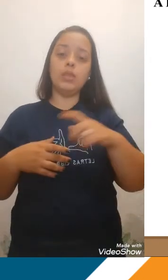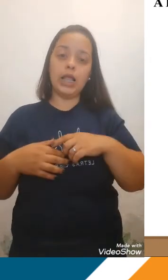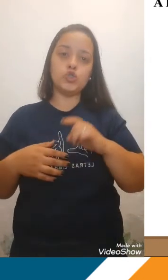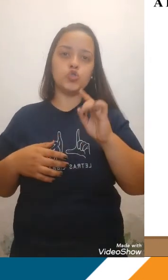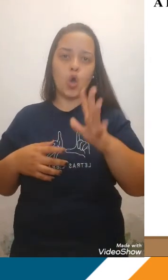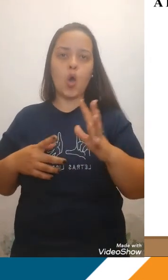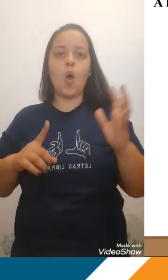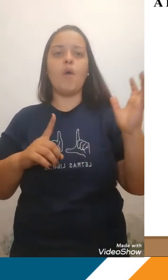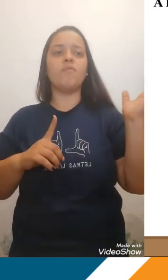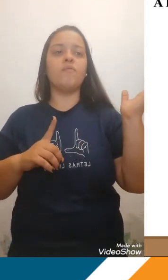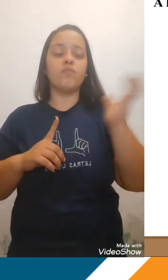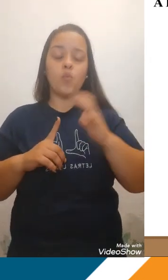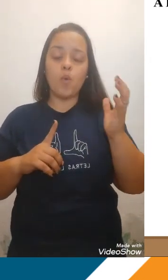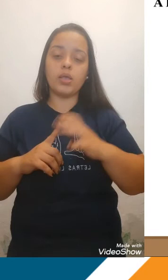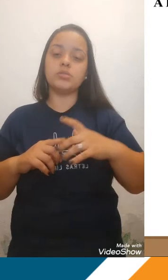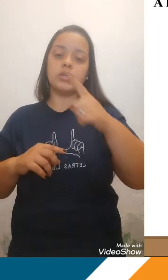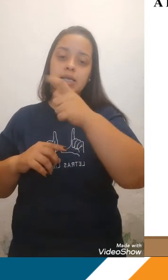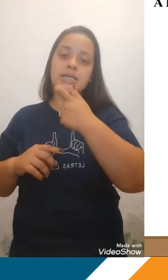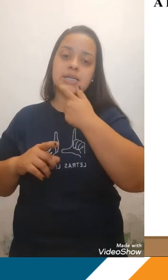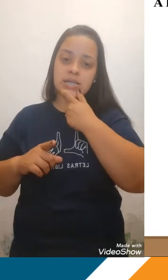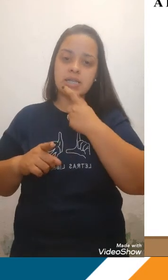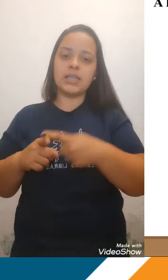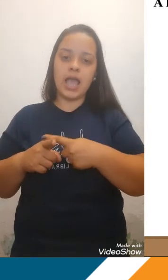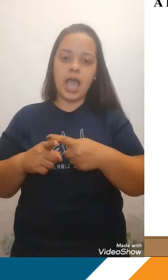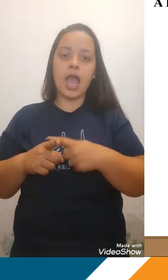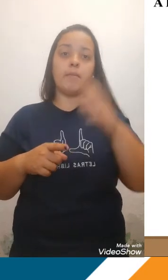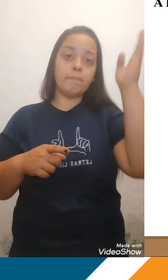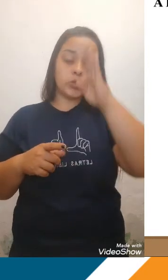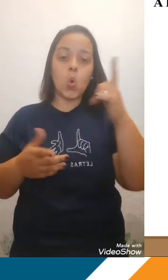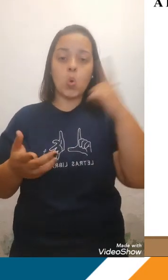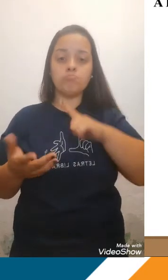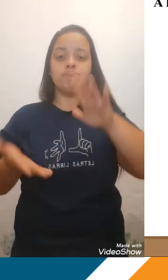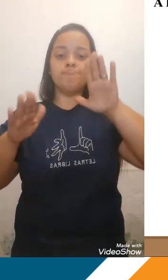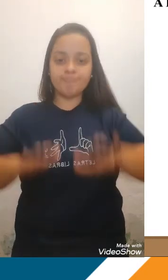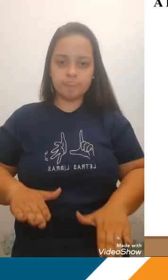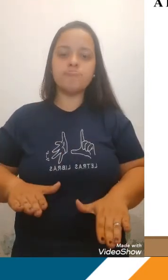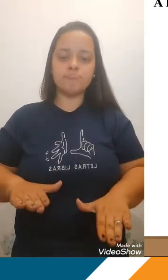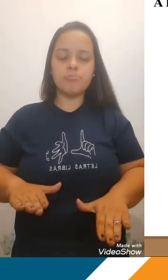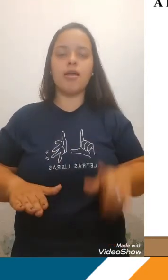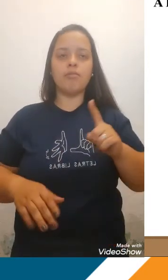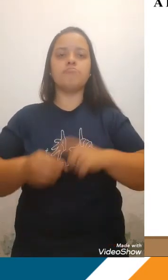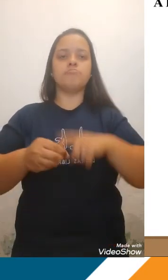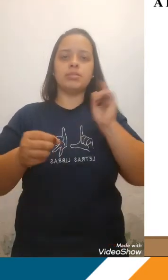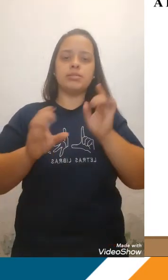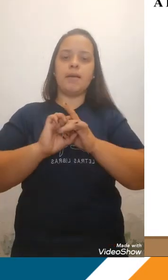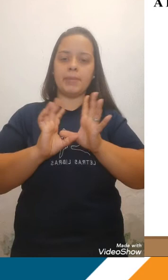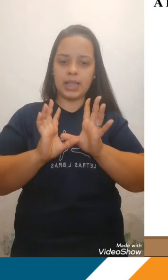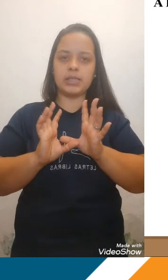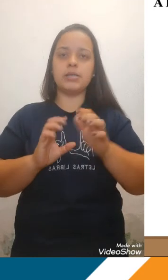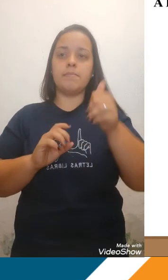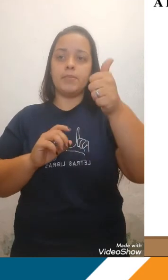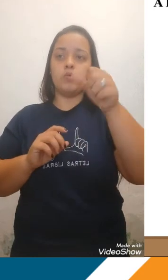através da influente mediação da Inglaterra que o Brasil conseguiu efetivamente o reconhecimento da independência, mas somente